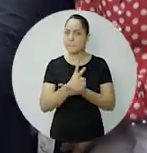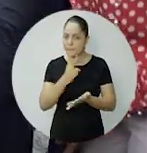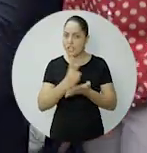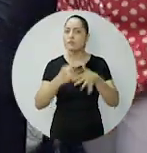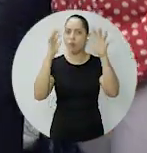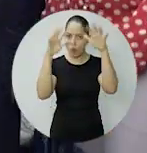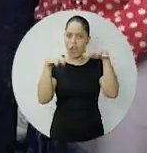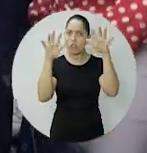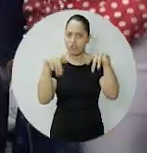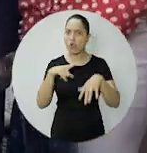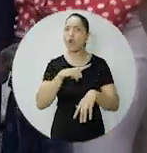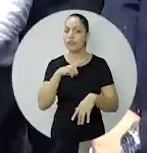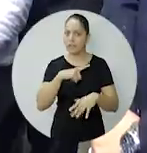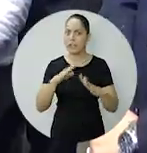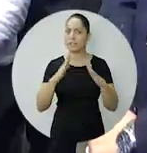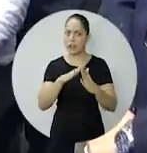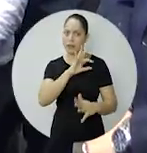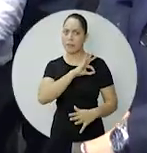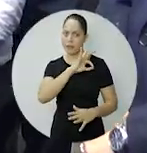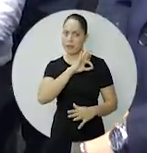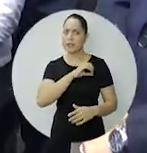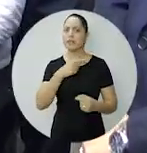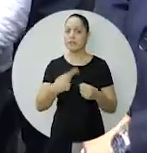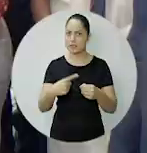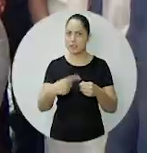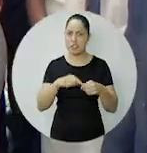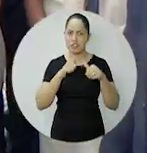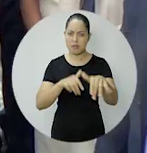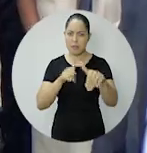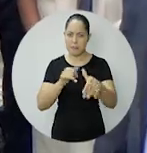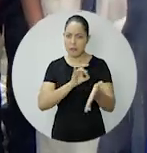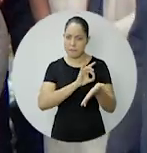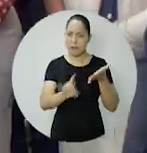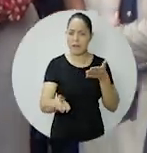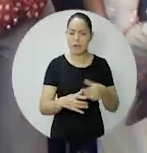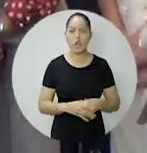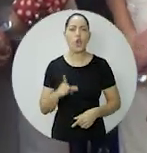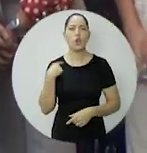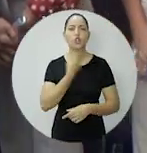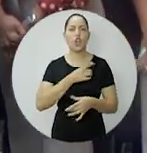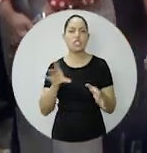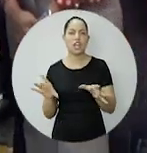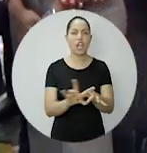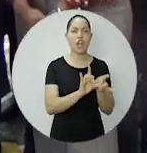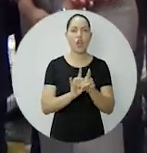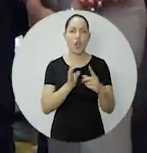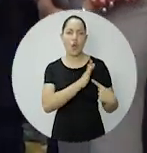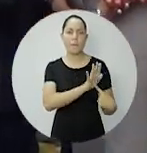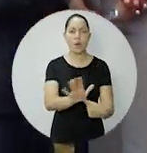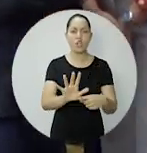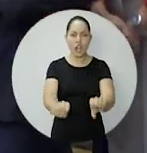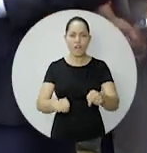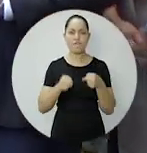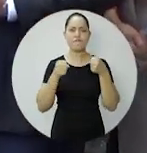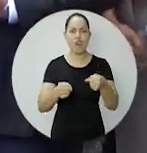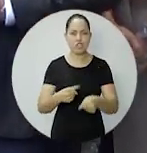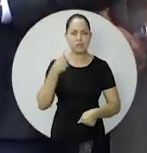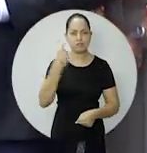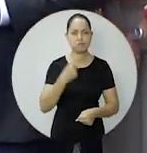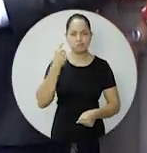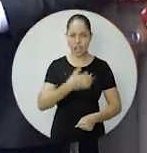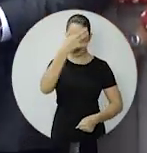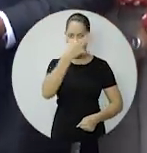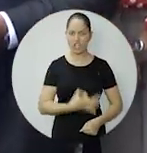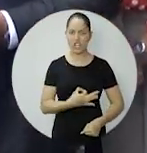manifestou desagravo em frente ao batalhão da Polícia Militar da cidade. Estamos aqui reunidos para mostrar a força da advocacia, a